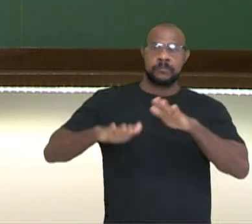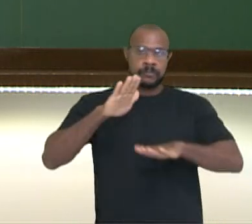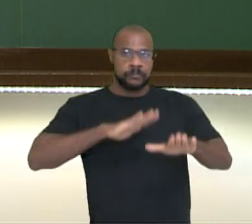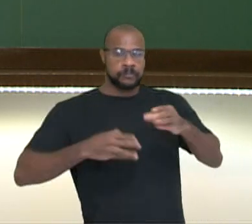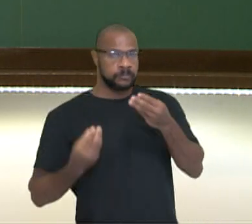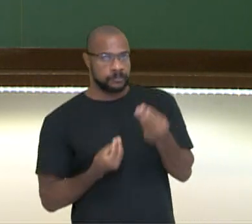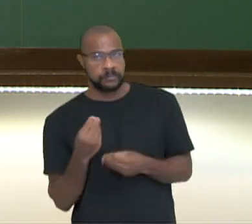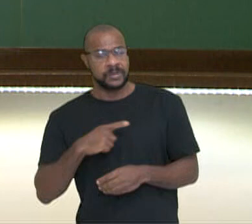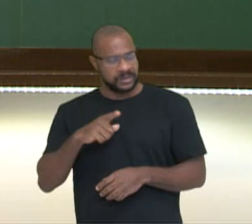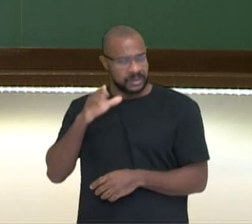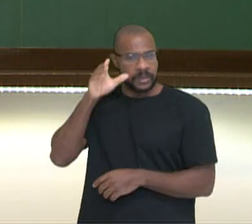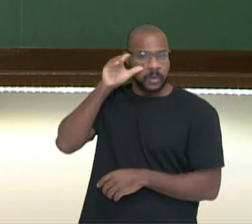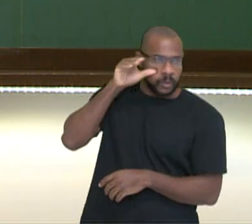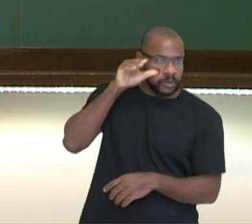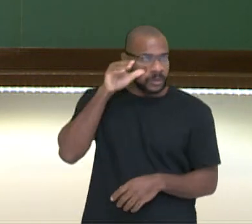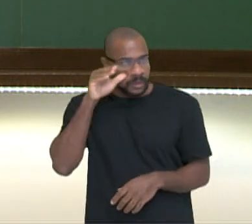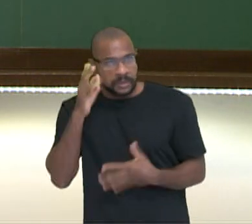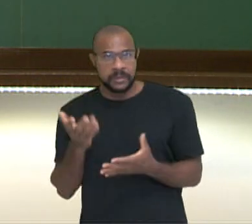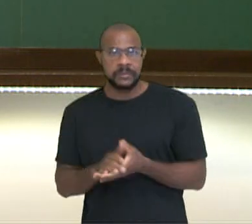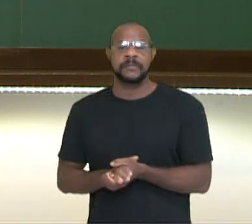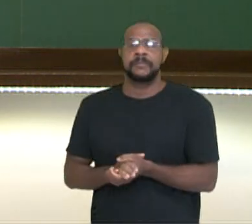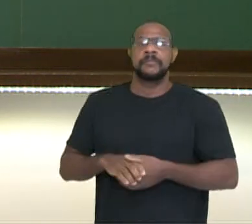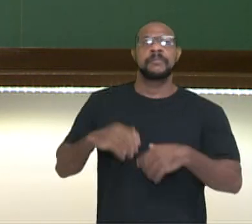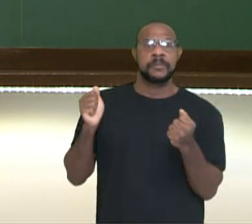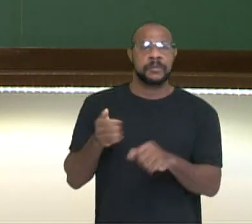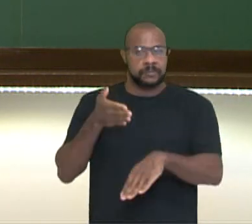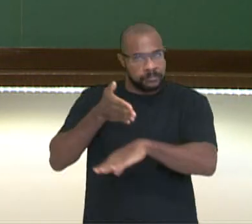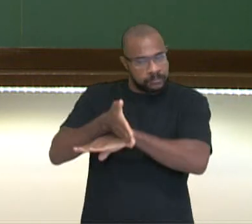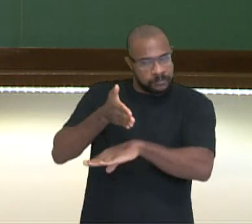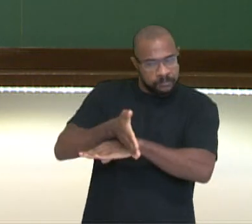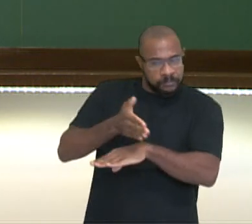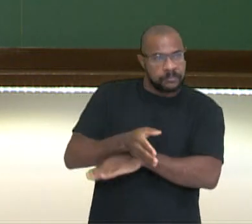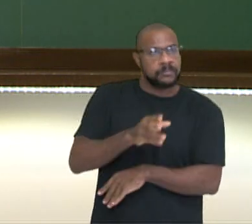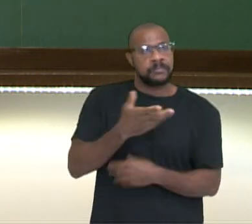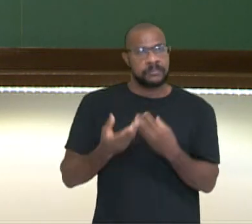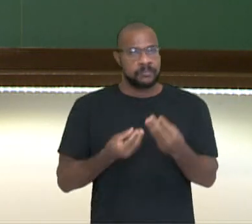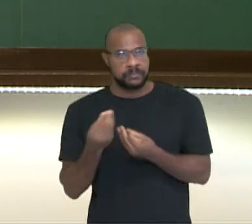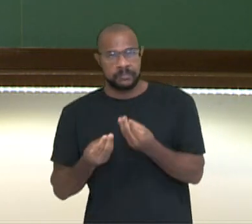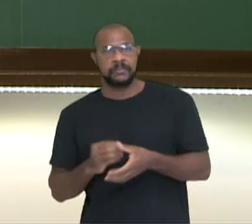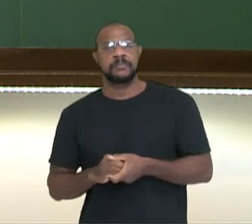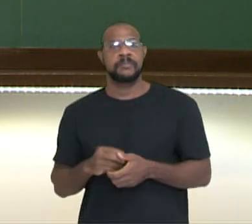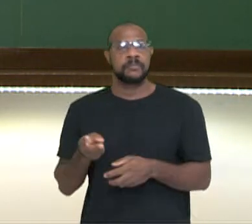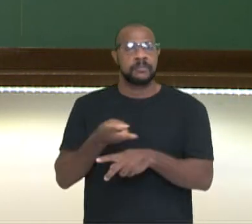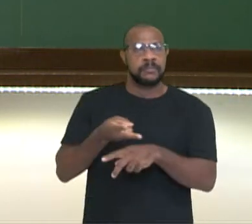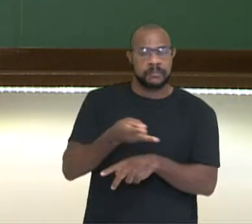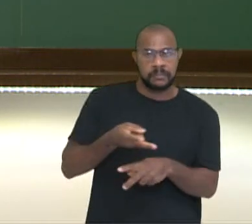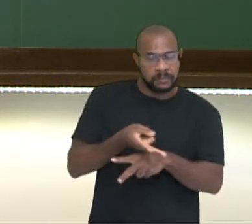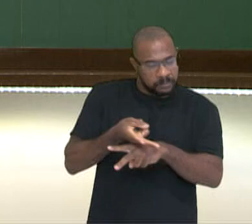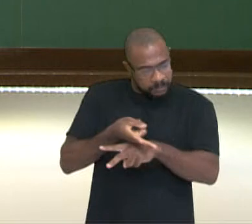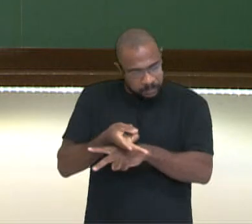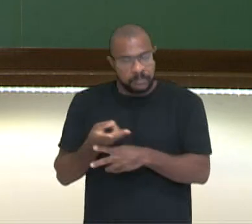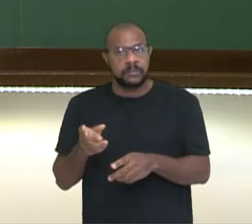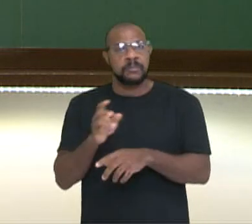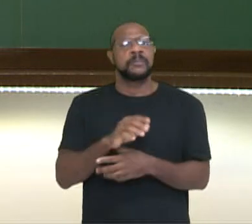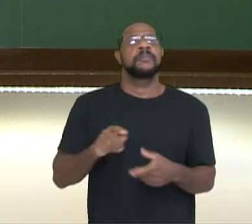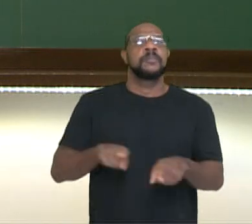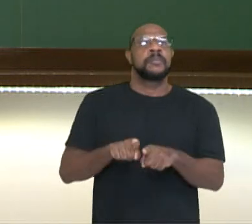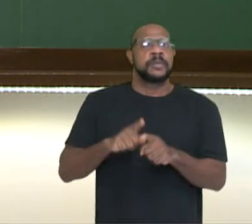curiosidade, procure aí o clipe Odioso do Egito, que é dessa campanha, que vale muito a pena. Uma música bem legal que fixa bastante esse